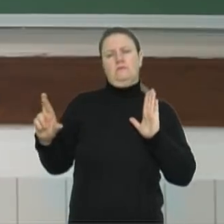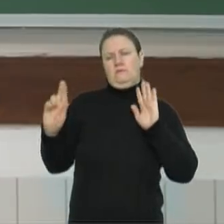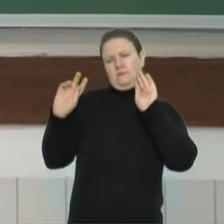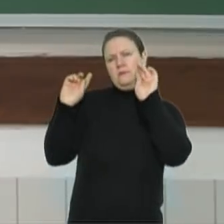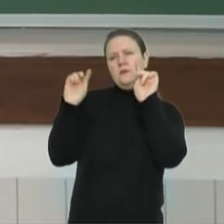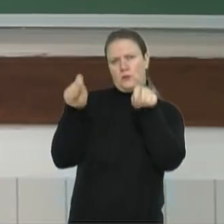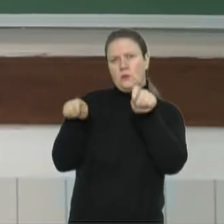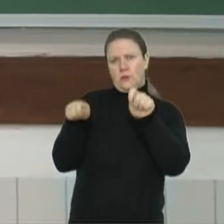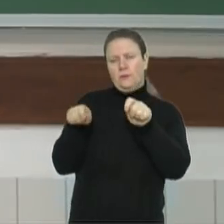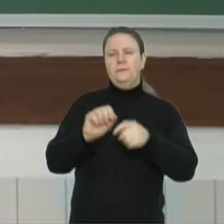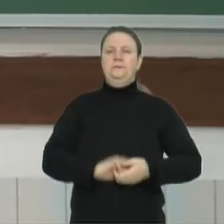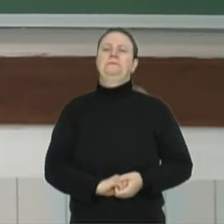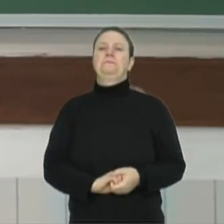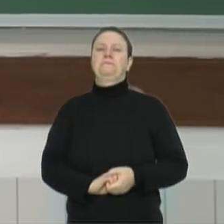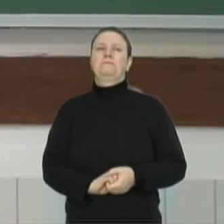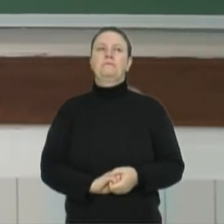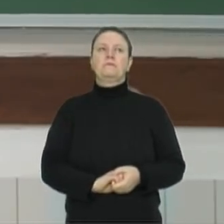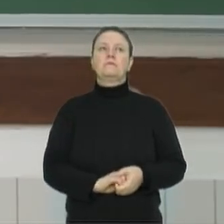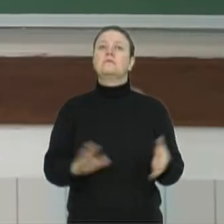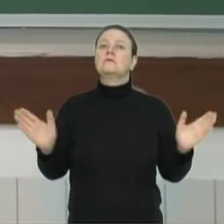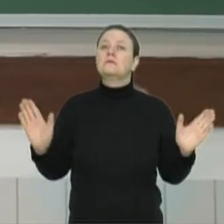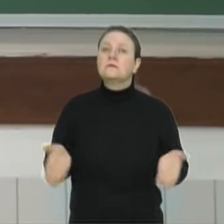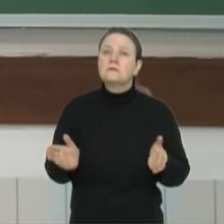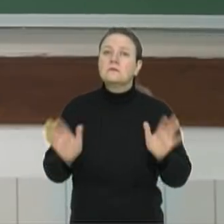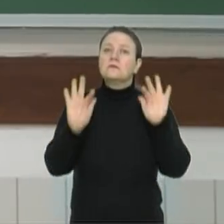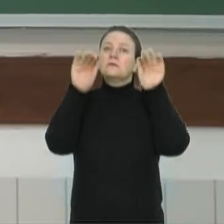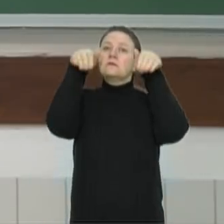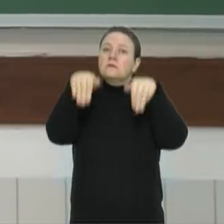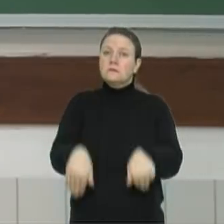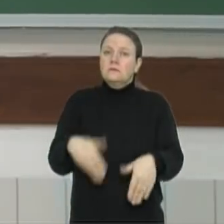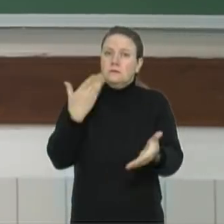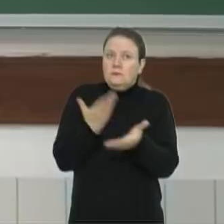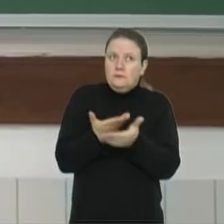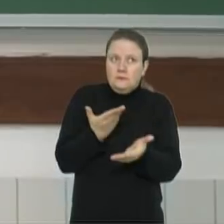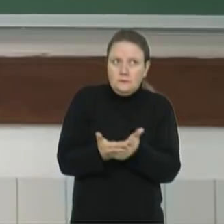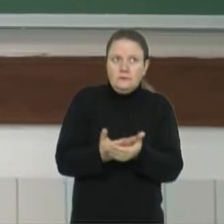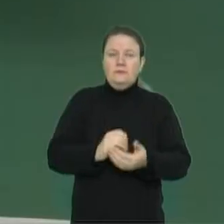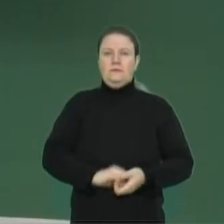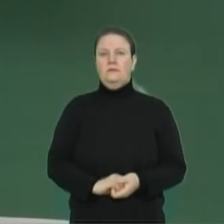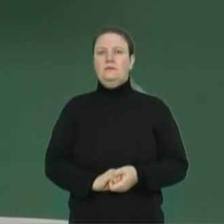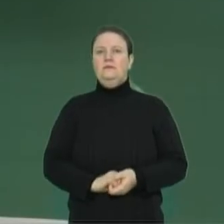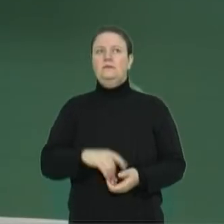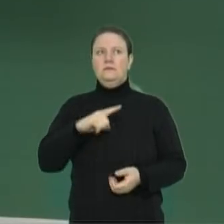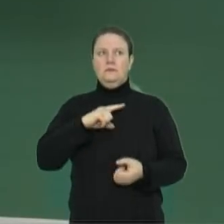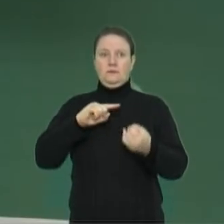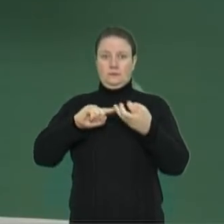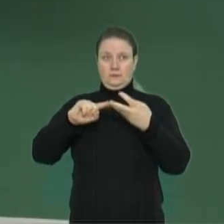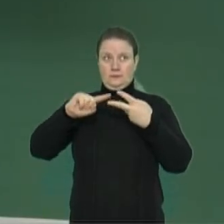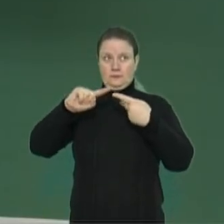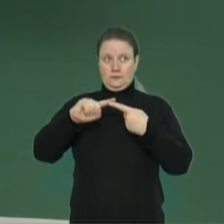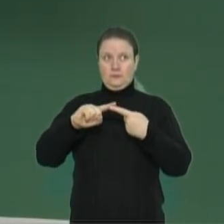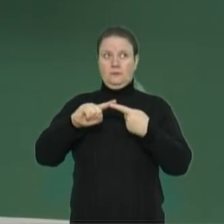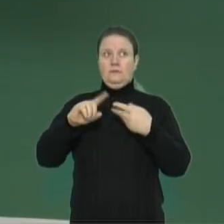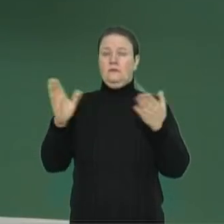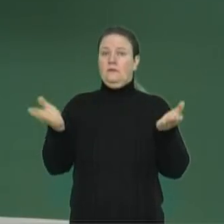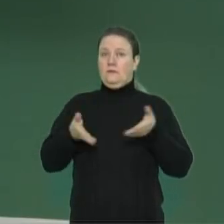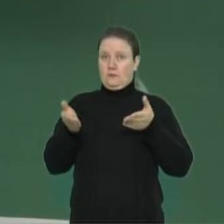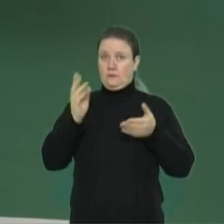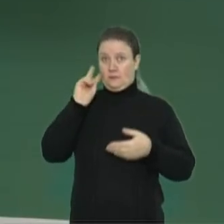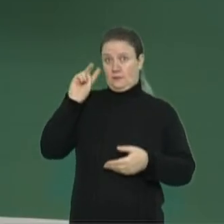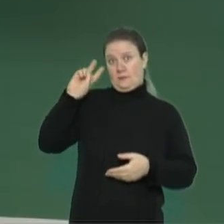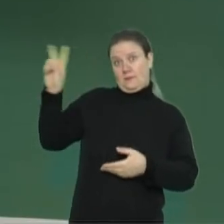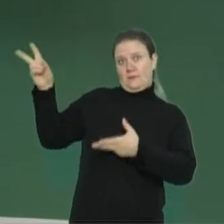dentro da filosofia do Heidegger, tá? Então aqui finalizamos nossa aula, tá? Pontos principais que nós tivemos hoje foram os